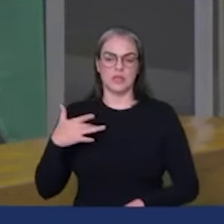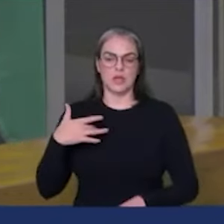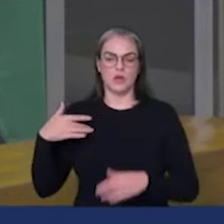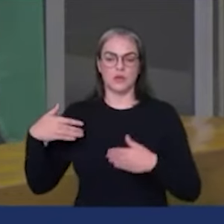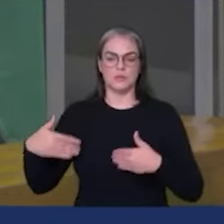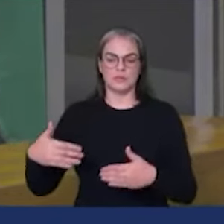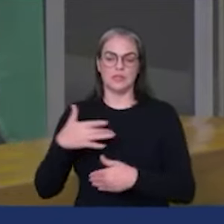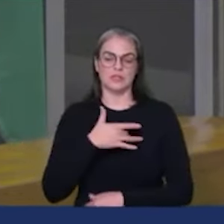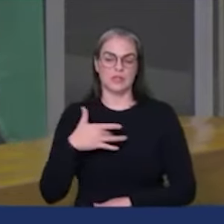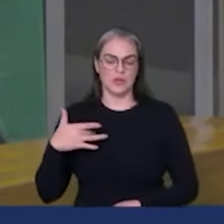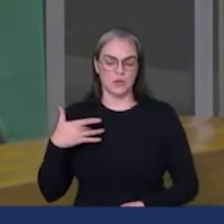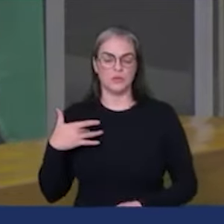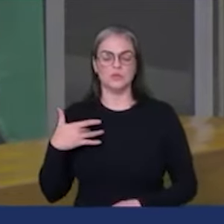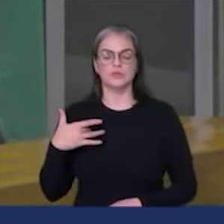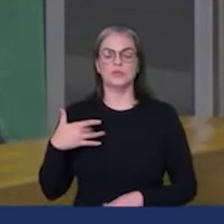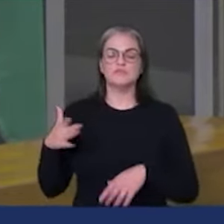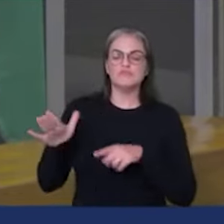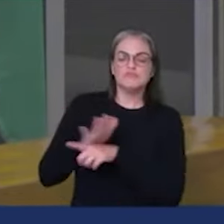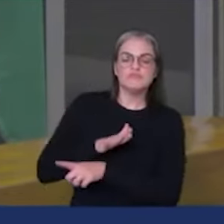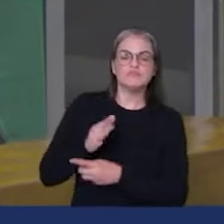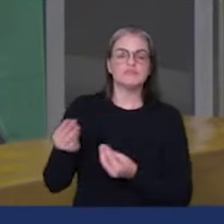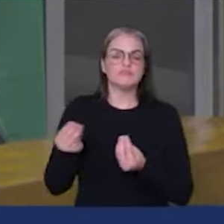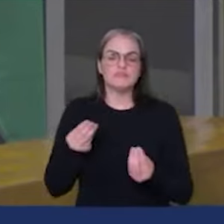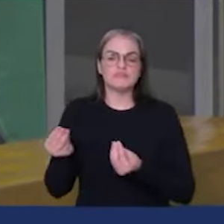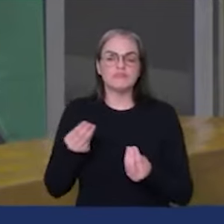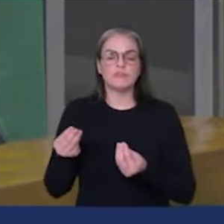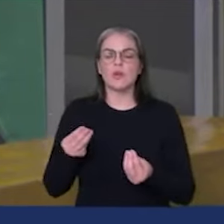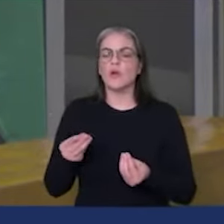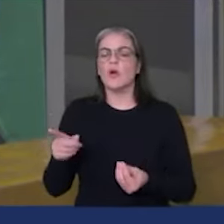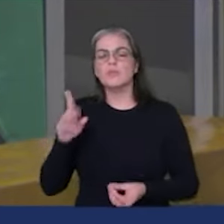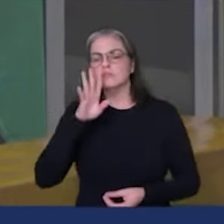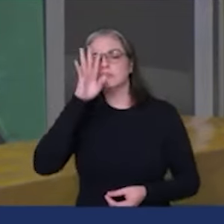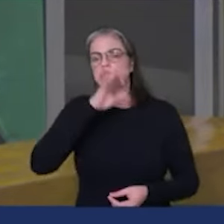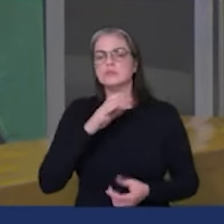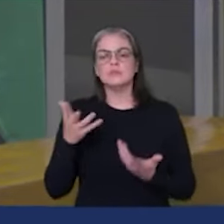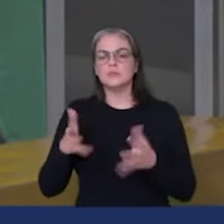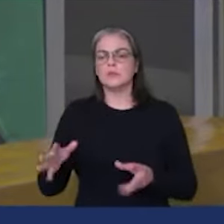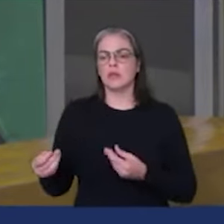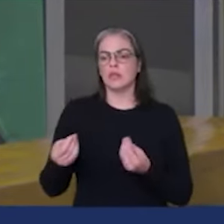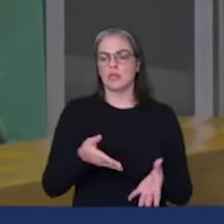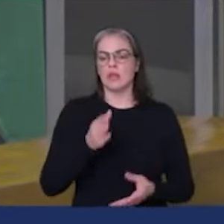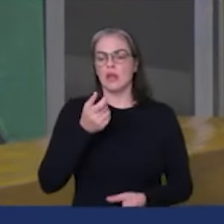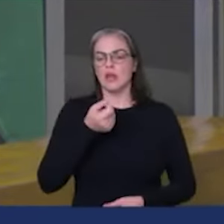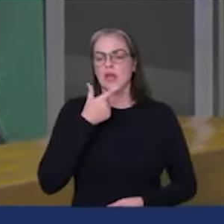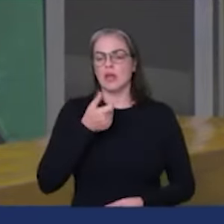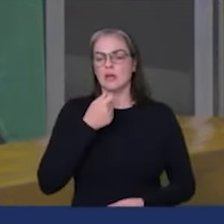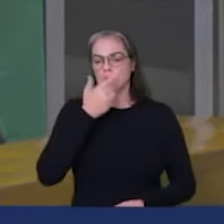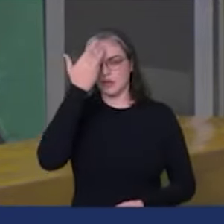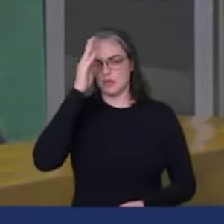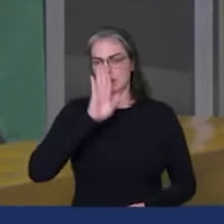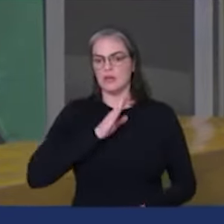da Saúde, para questionar a incessante resistência em negar os medicamentos para TDAH na rede pública.